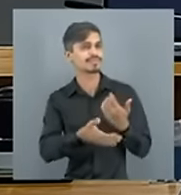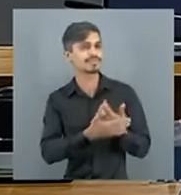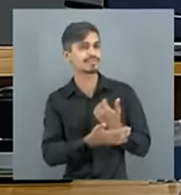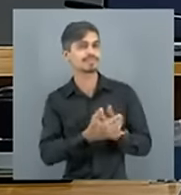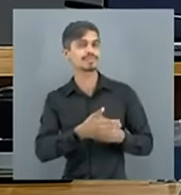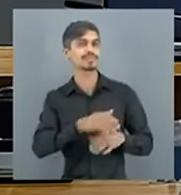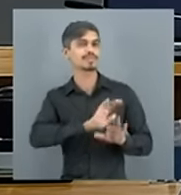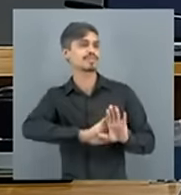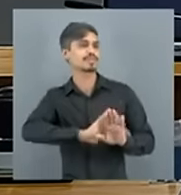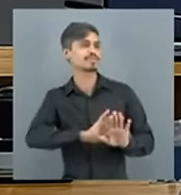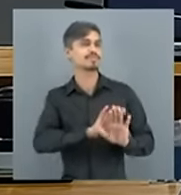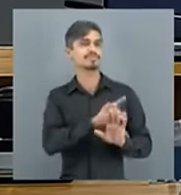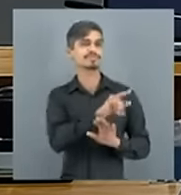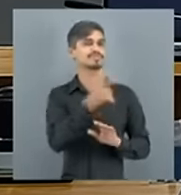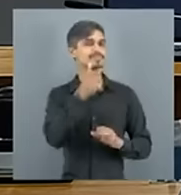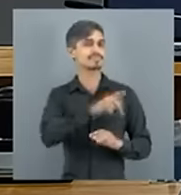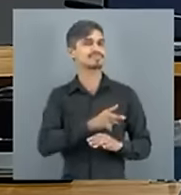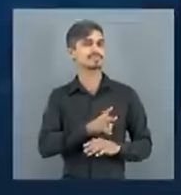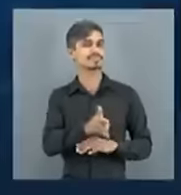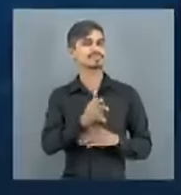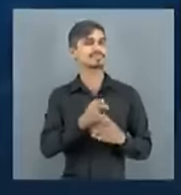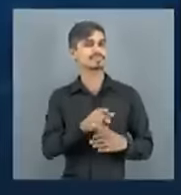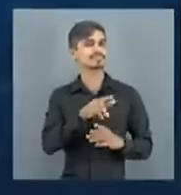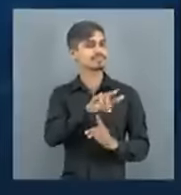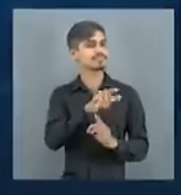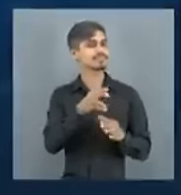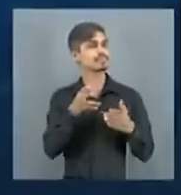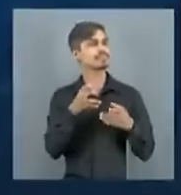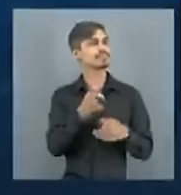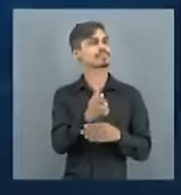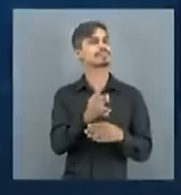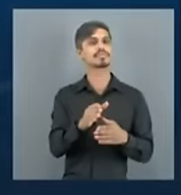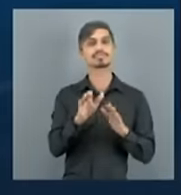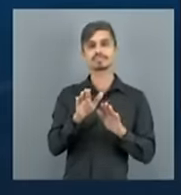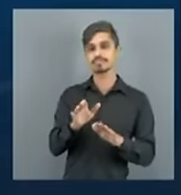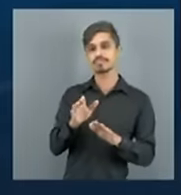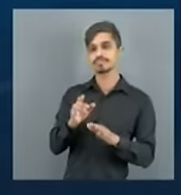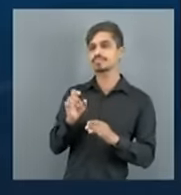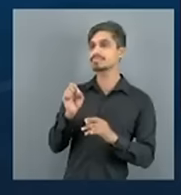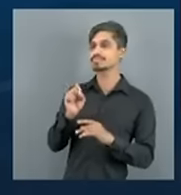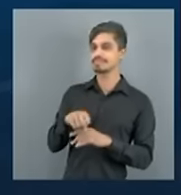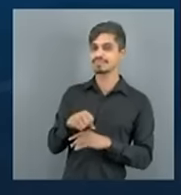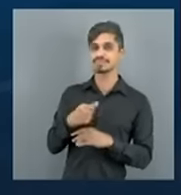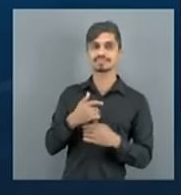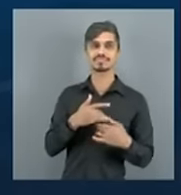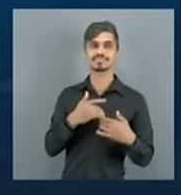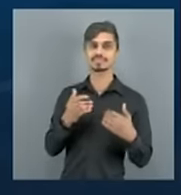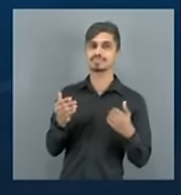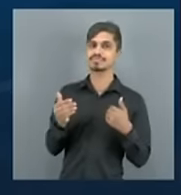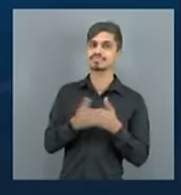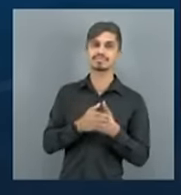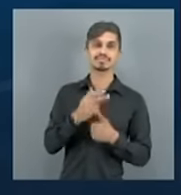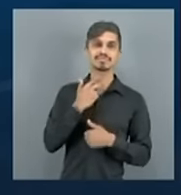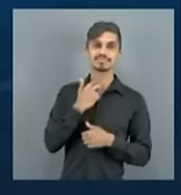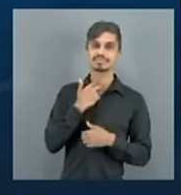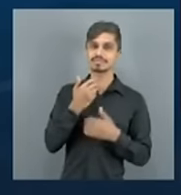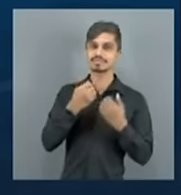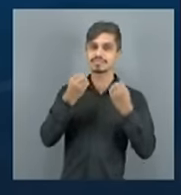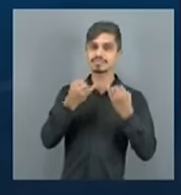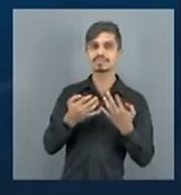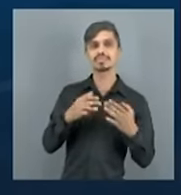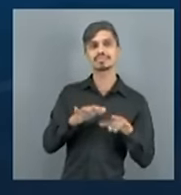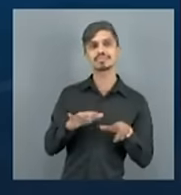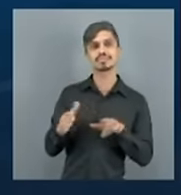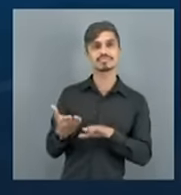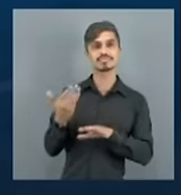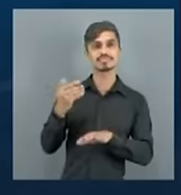Brasil participando? Omar, eu tenho que ser sincero, eu tô aberto a isso, cara. Eu não posso ficar escondendo. Acabei de falar pra você, semana